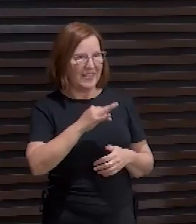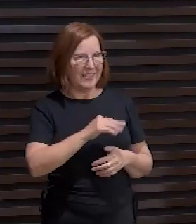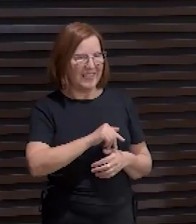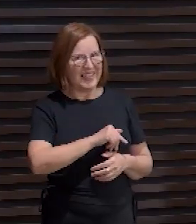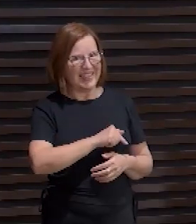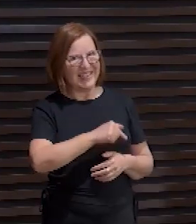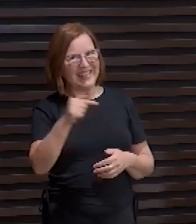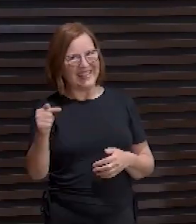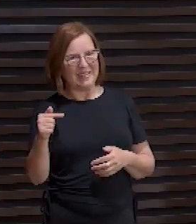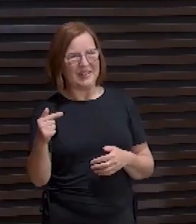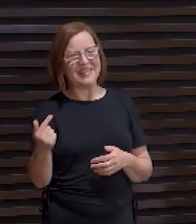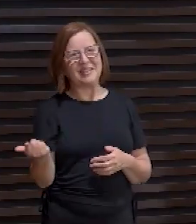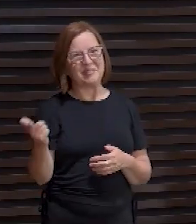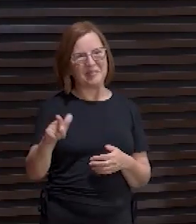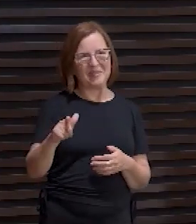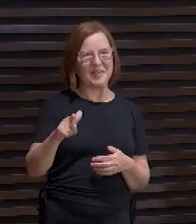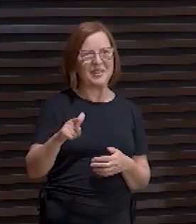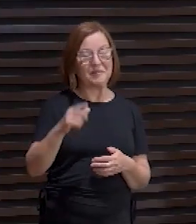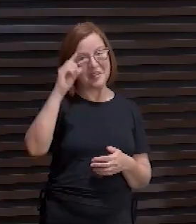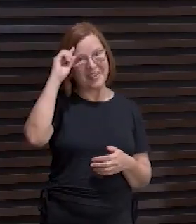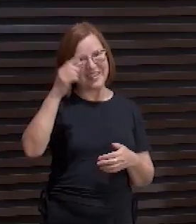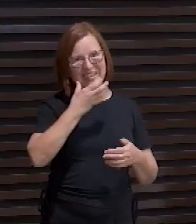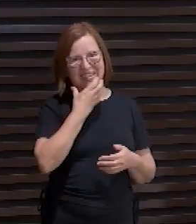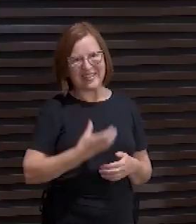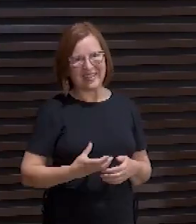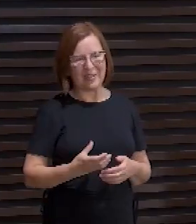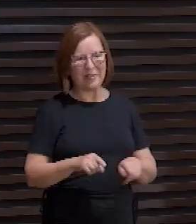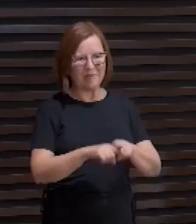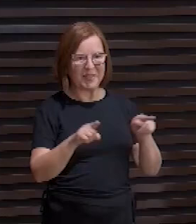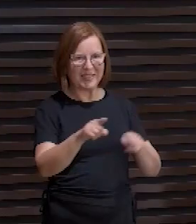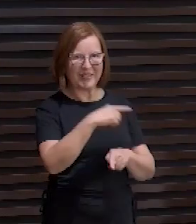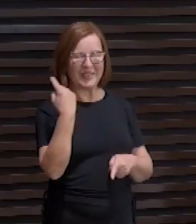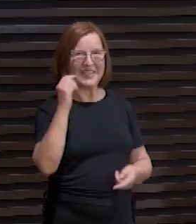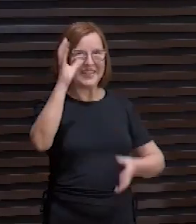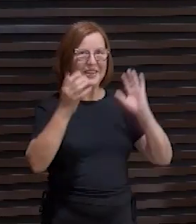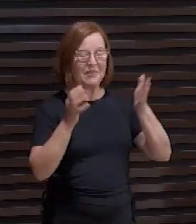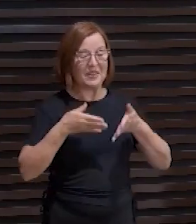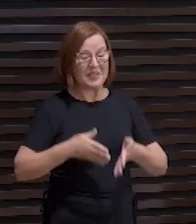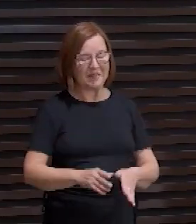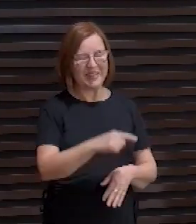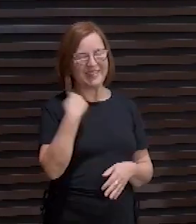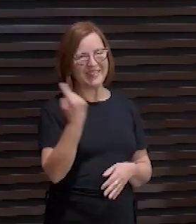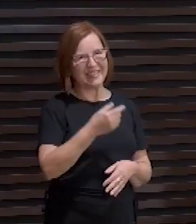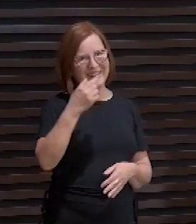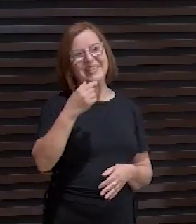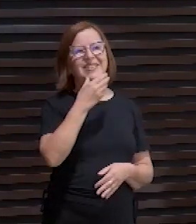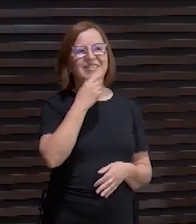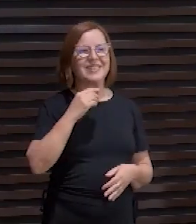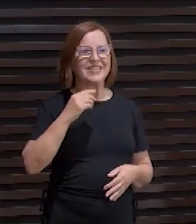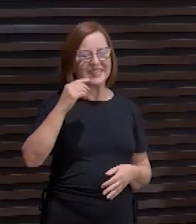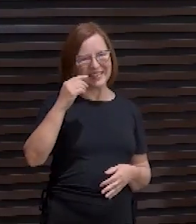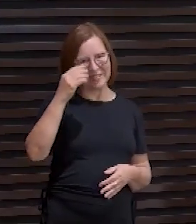real, mas é o dia que nós cristãos vamos celebrar o nascimento do nosso Salvador. E eu queria começar o nosso estudo de